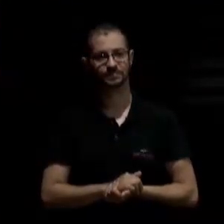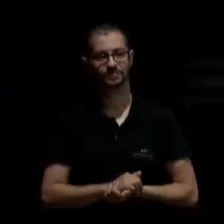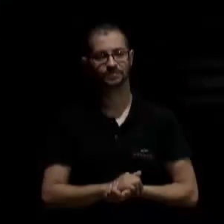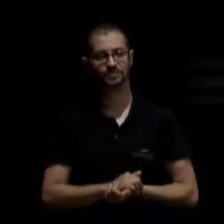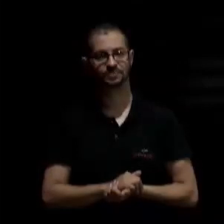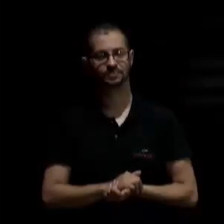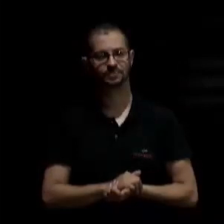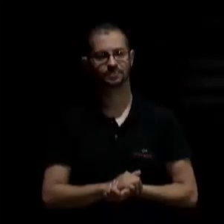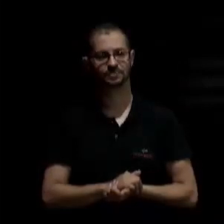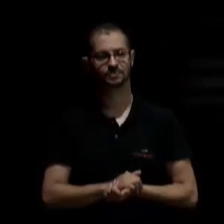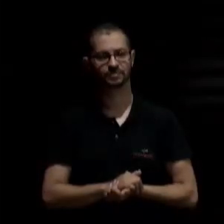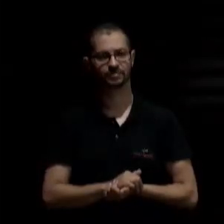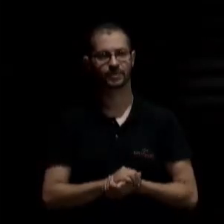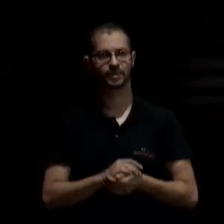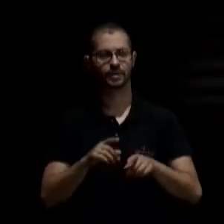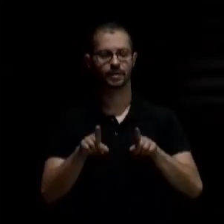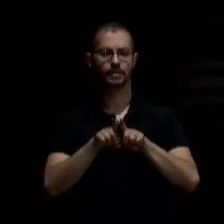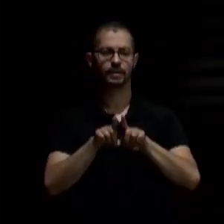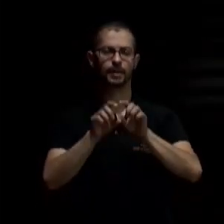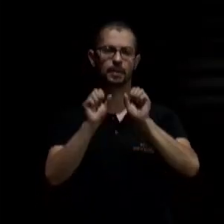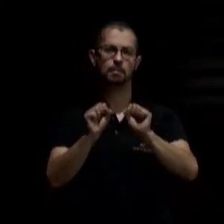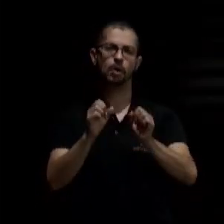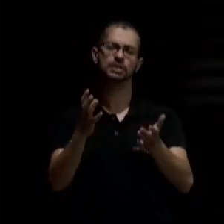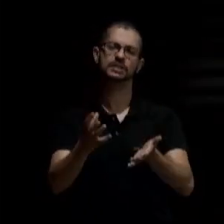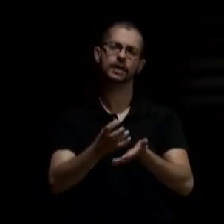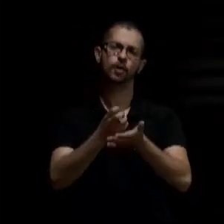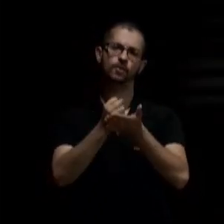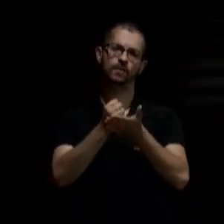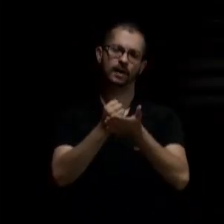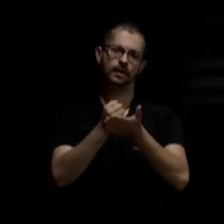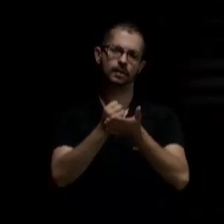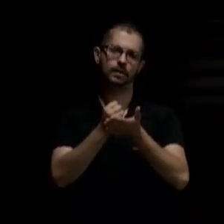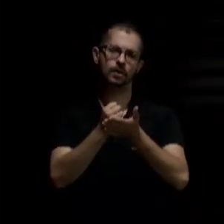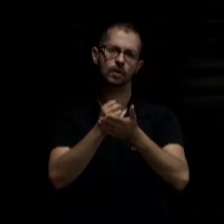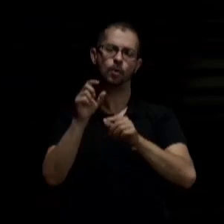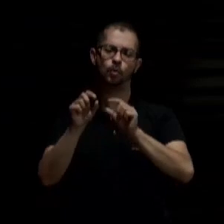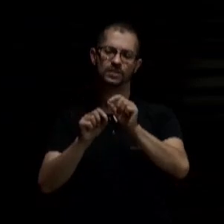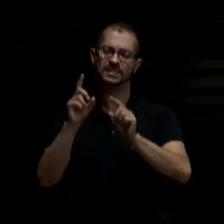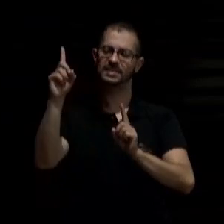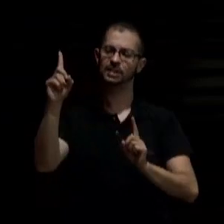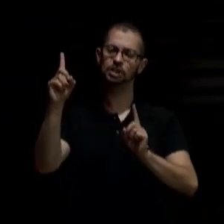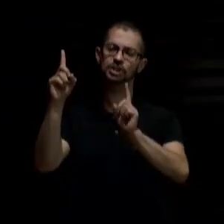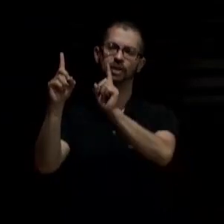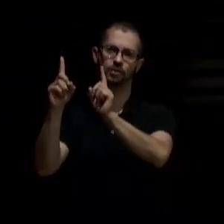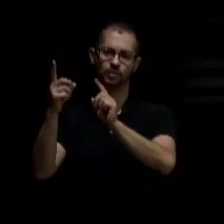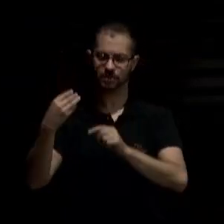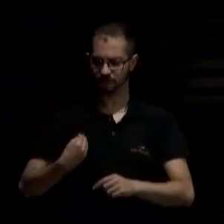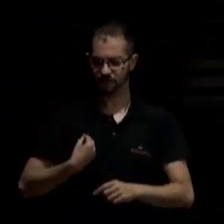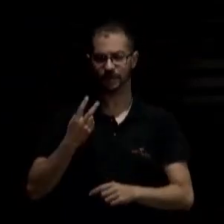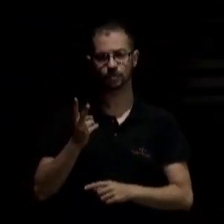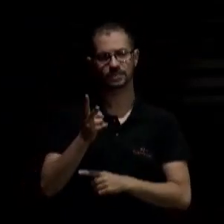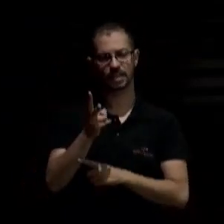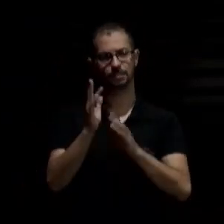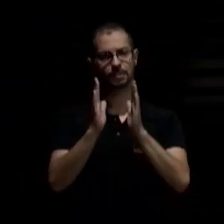Por isso, também pode salvar totalmente o que por eles se chegam a Deus, vivendo sempre para